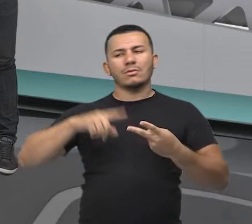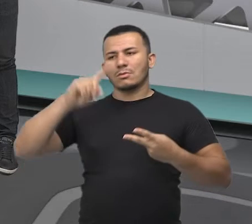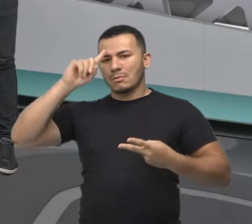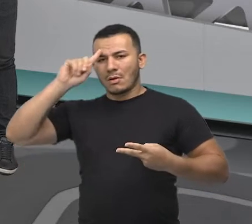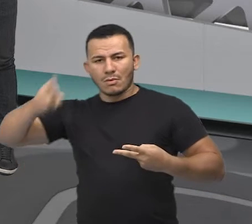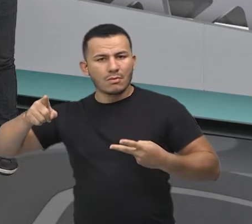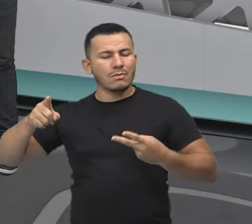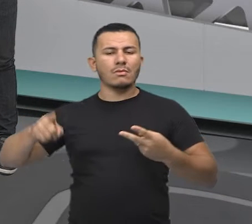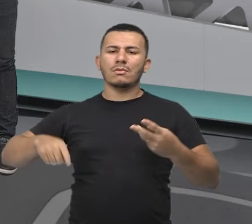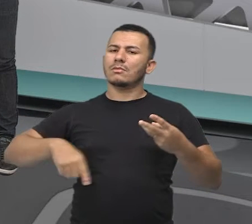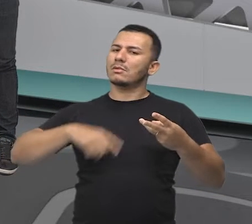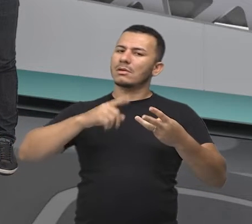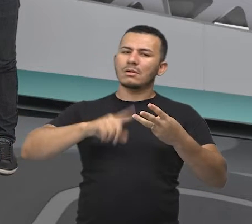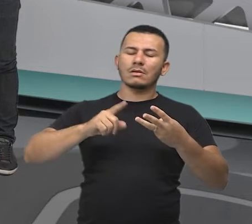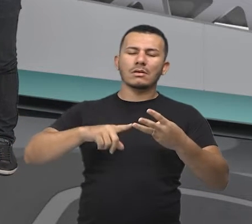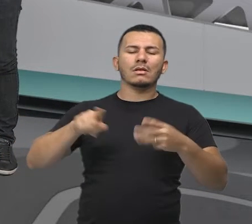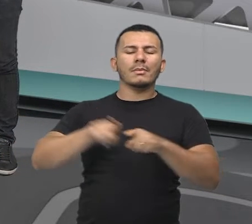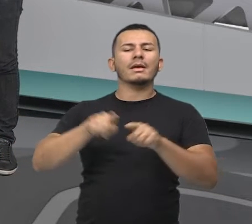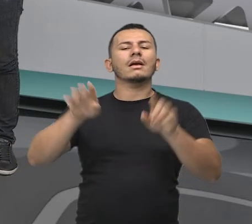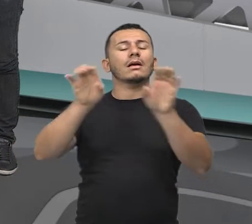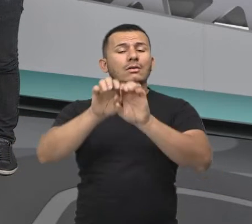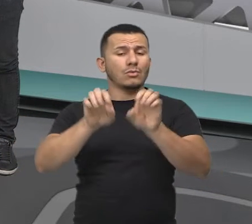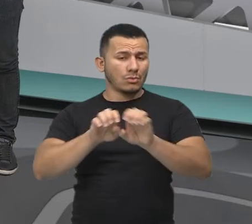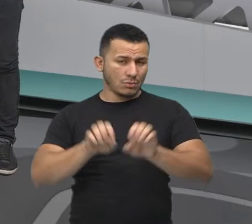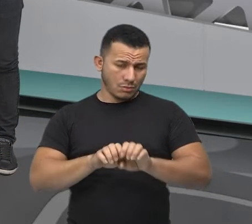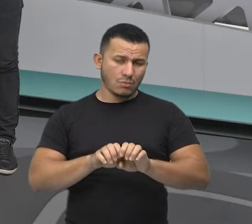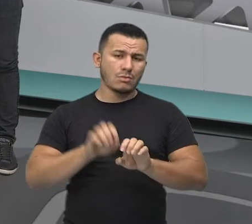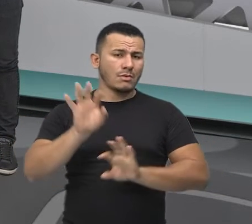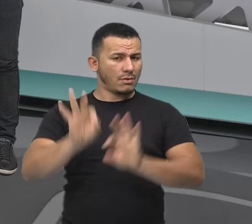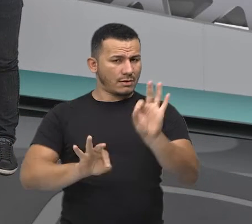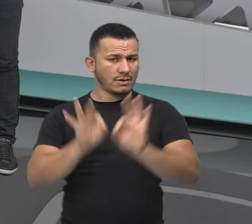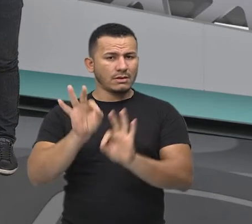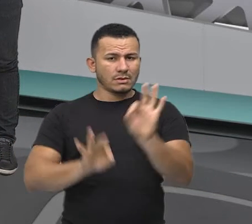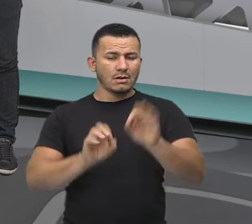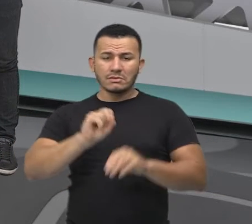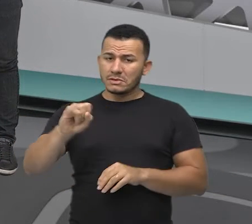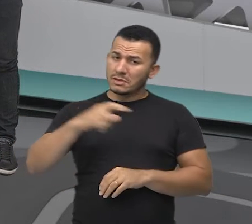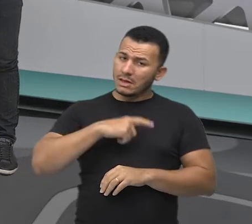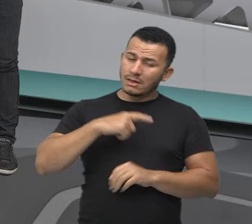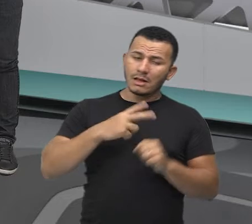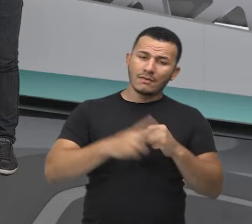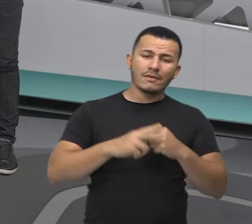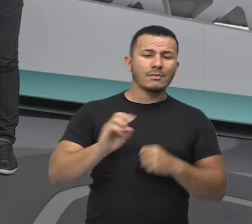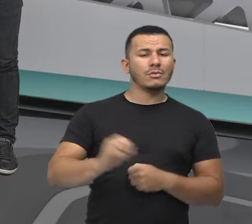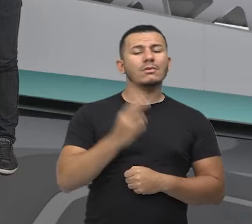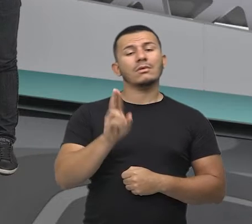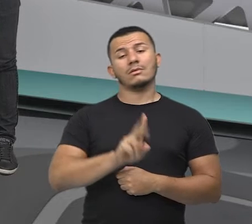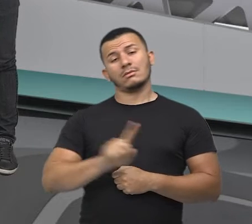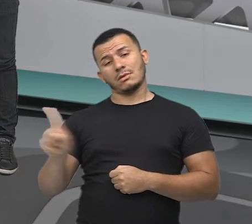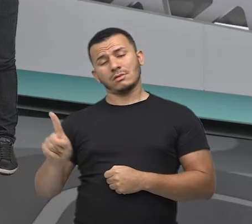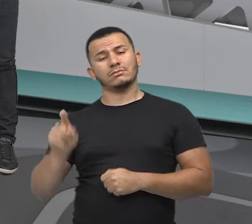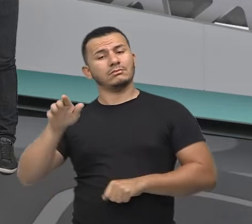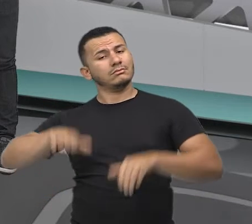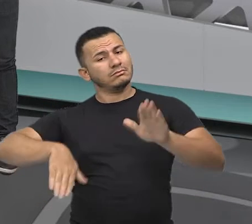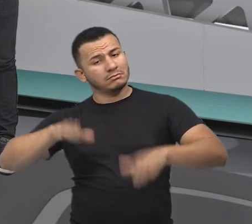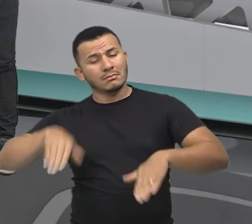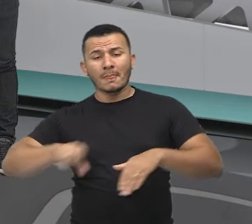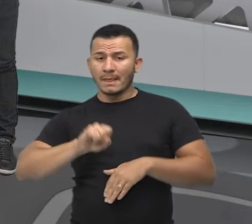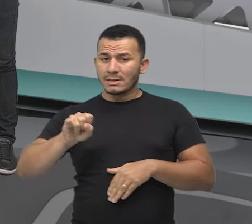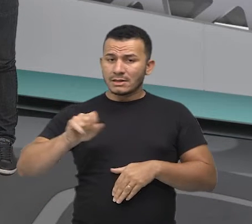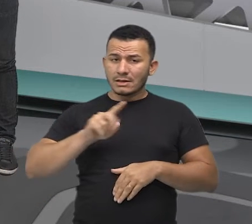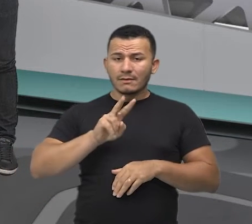uma ordem e também com relação à sua estrutura, à sua construção, com a presença ou não de verbo. Se tem